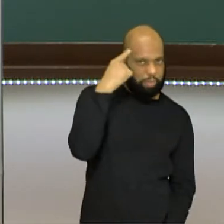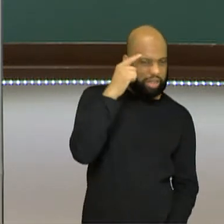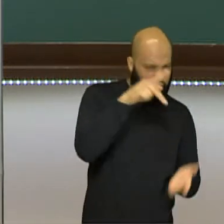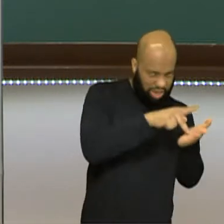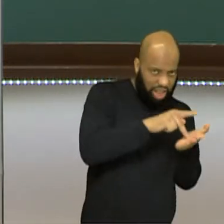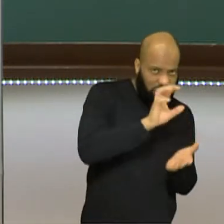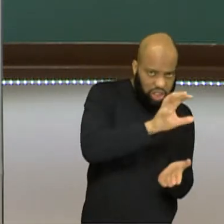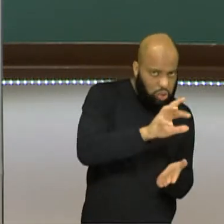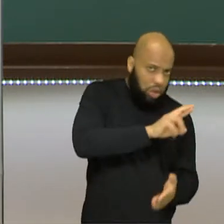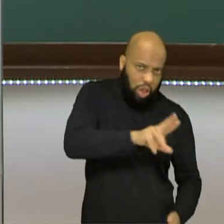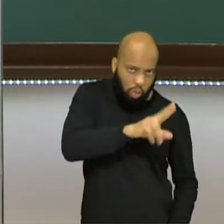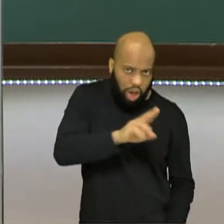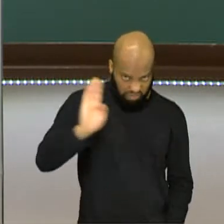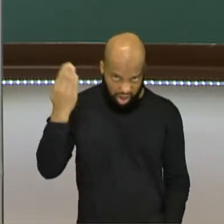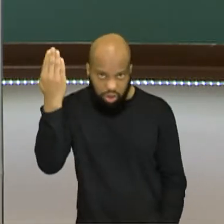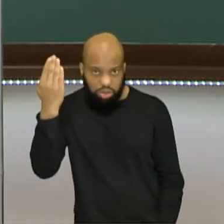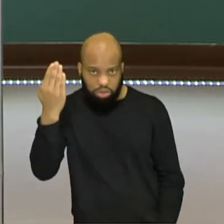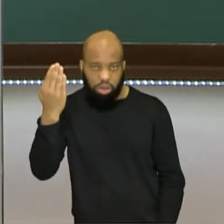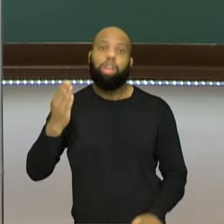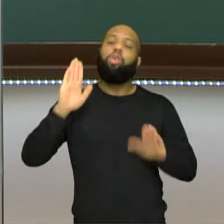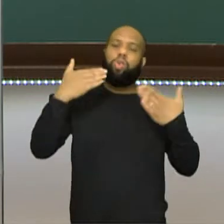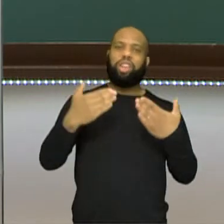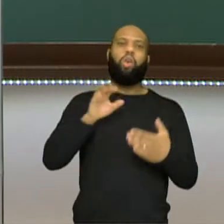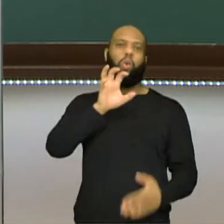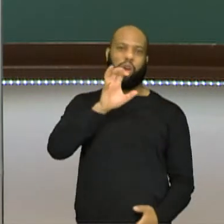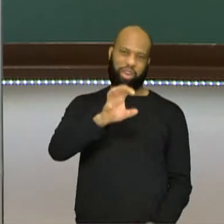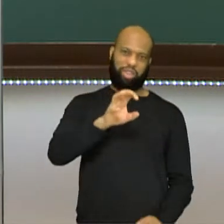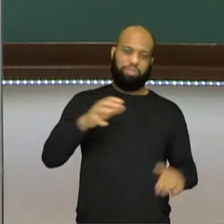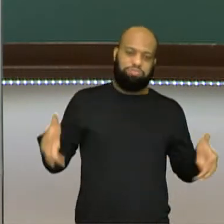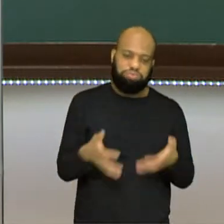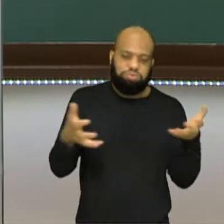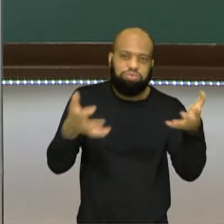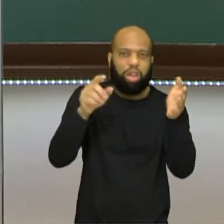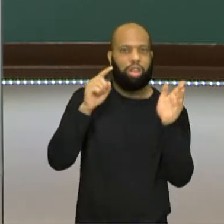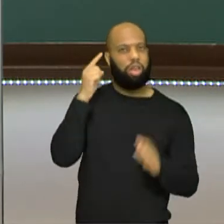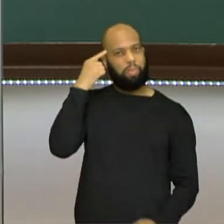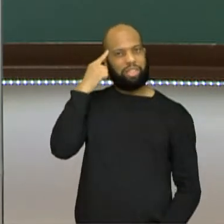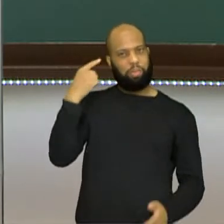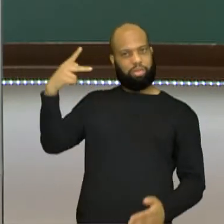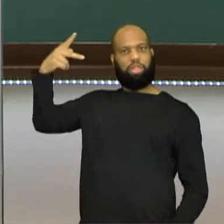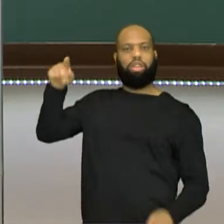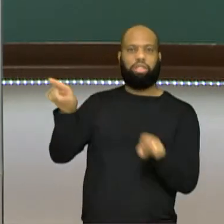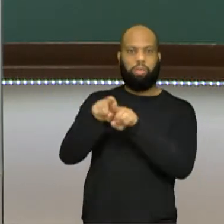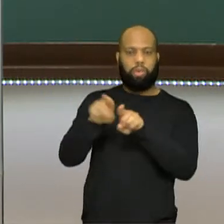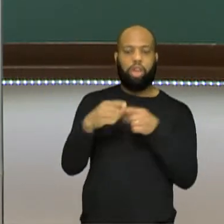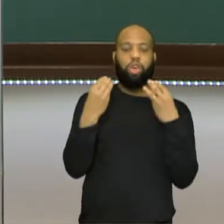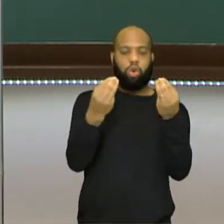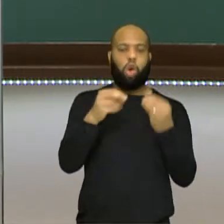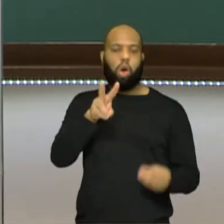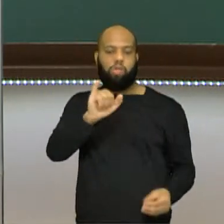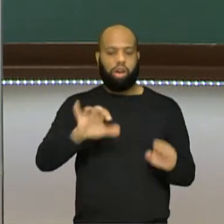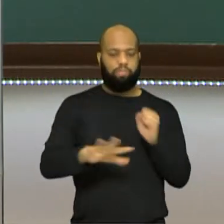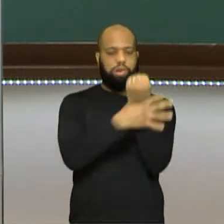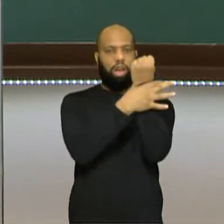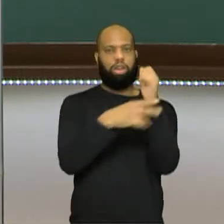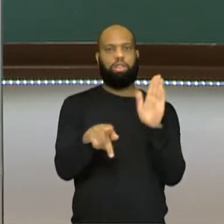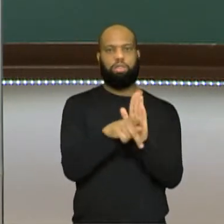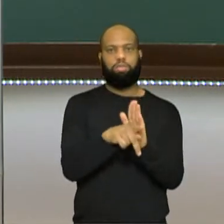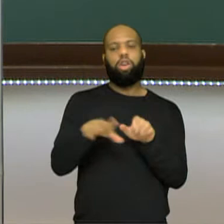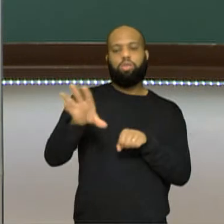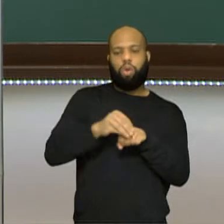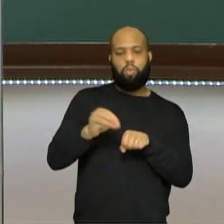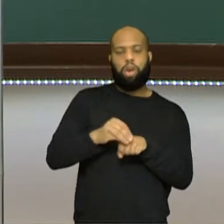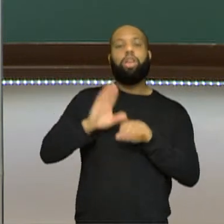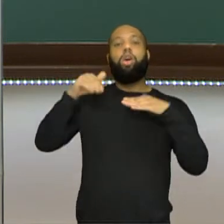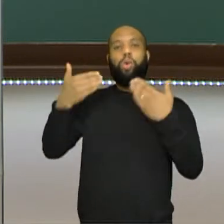pergunta dessa aula? Exatamente. Perceba como nós vamos ter segurança dos conhecimentos. Então, a busca do Copérnico